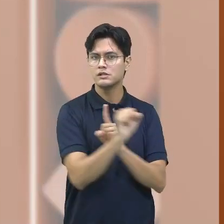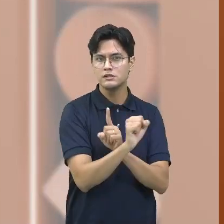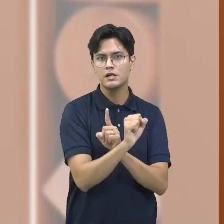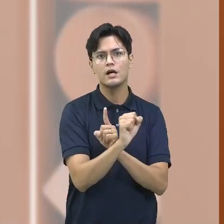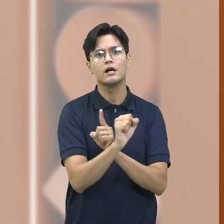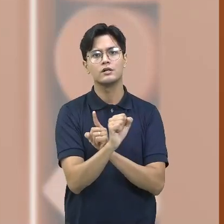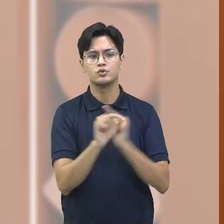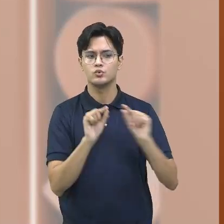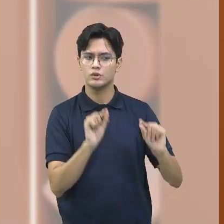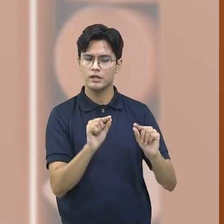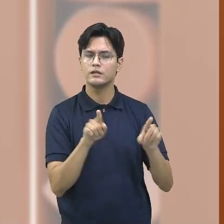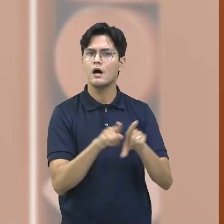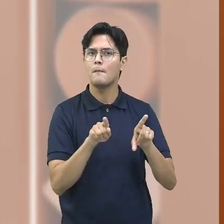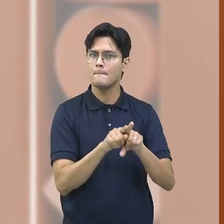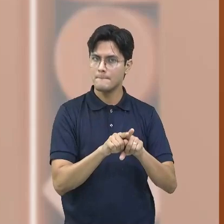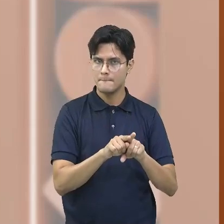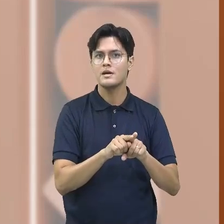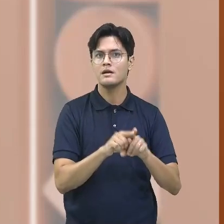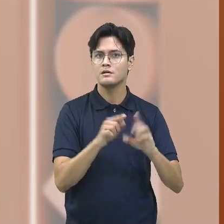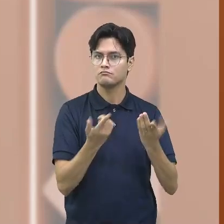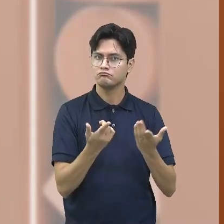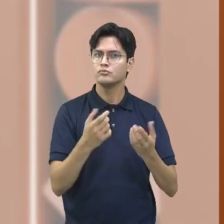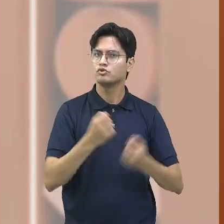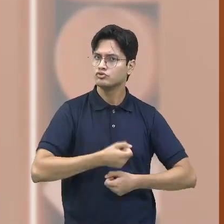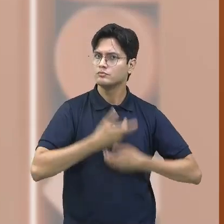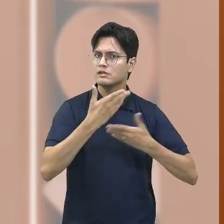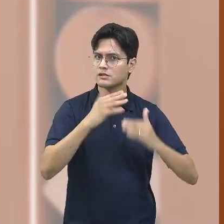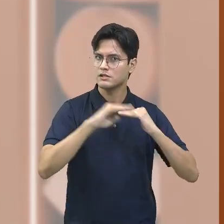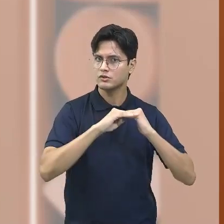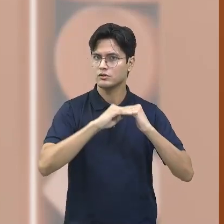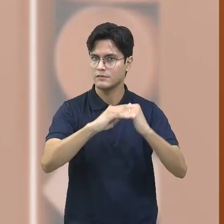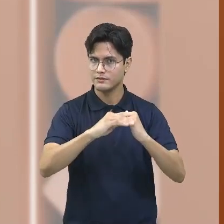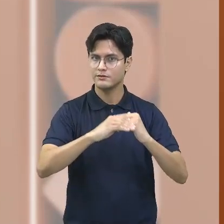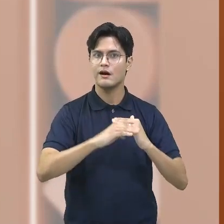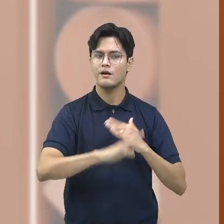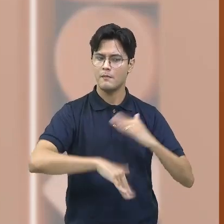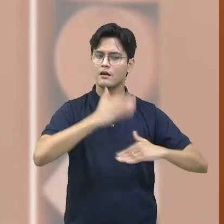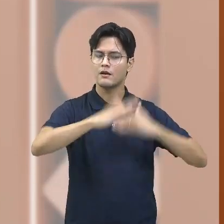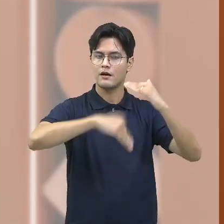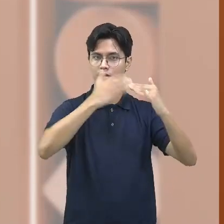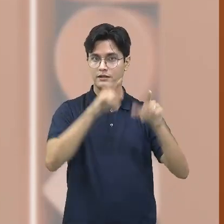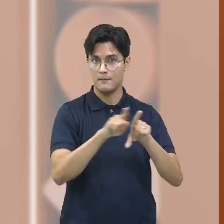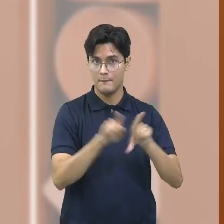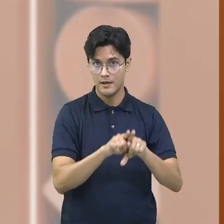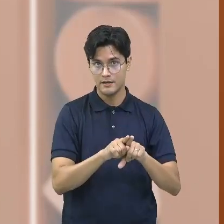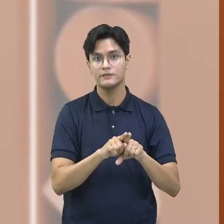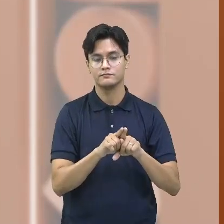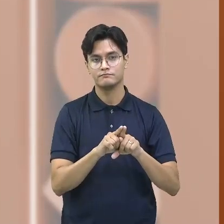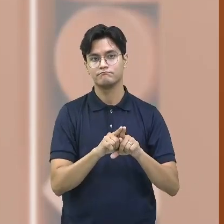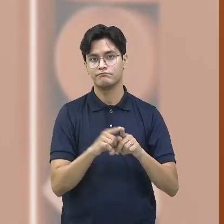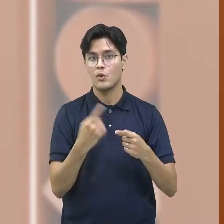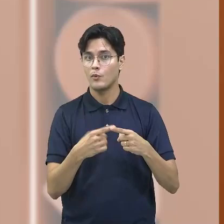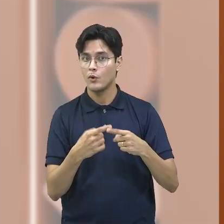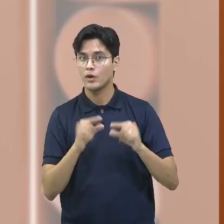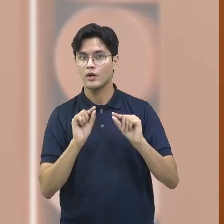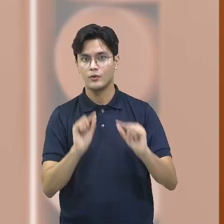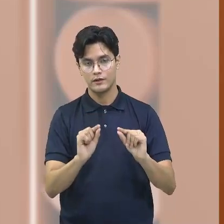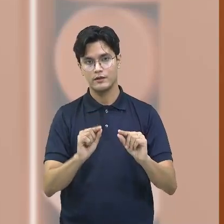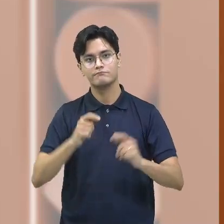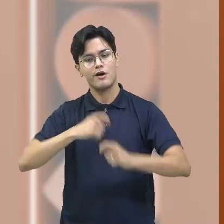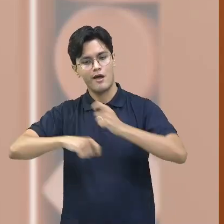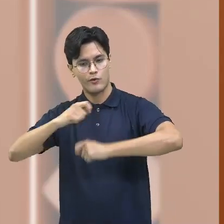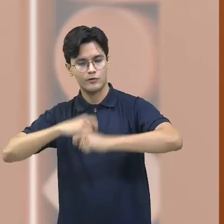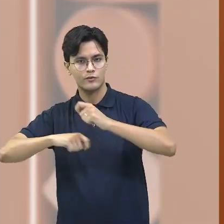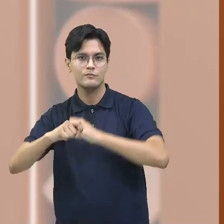vão apresentar uma certa estabilidade. Afinal de contas, você está florescendo